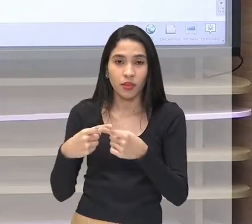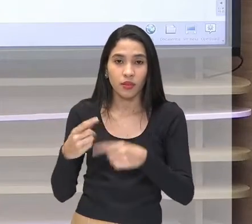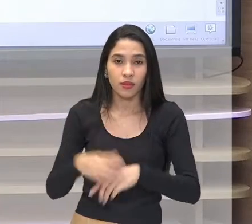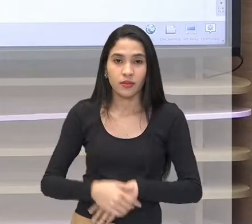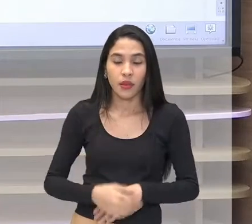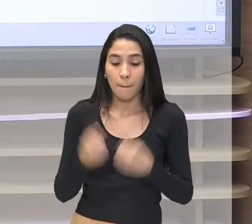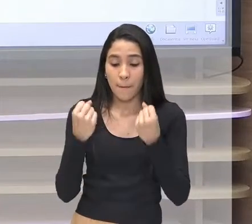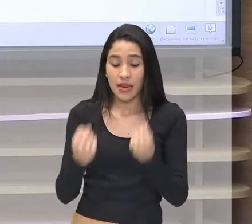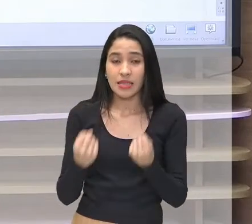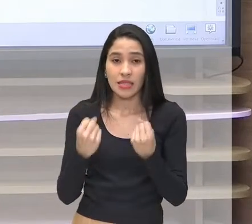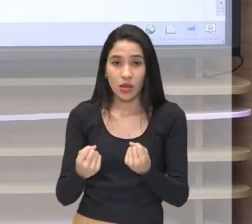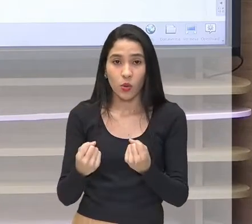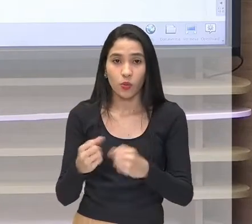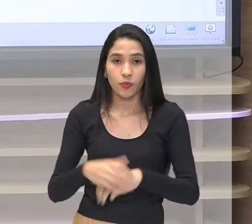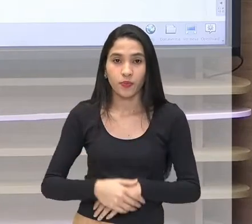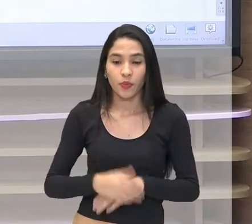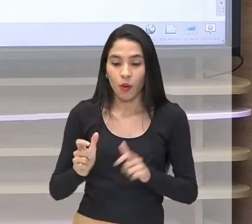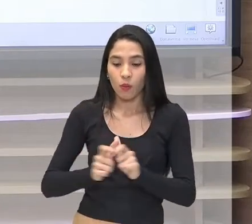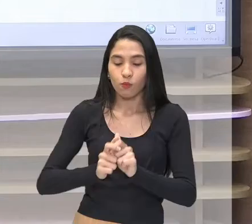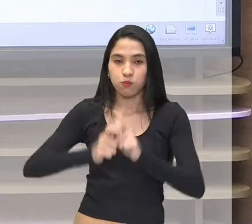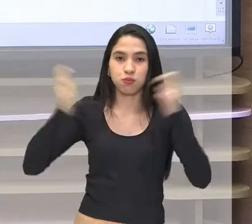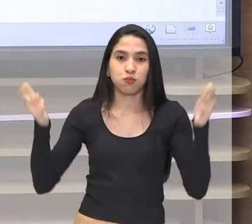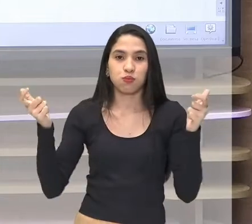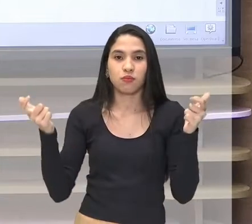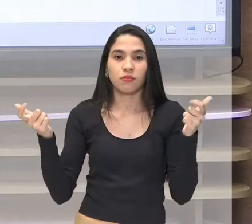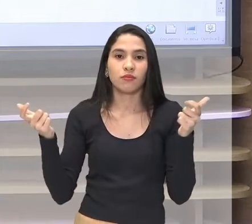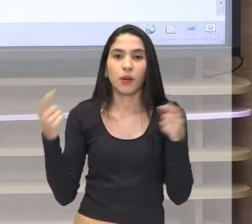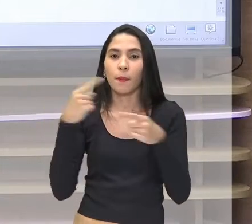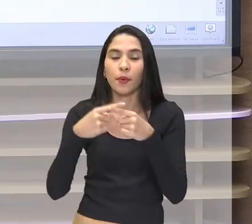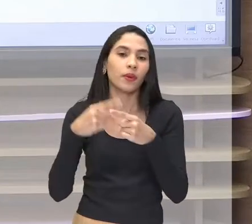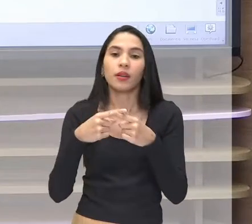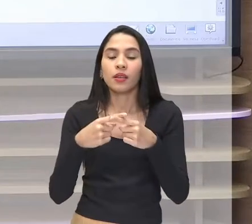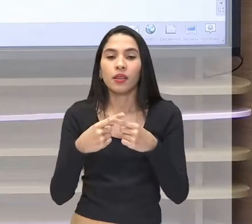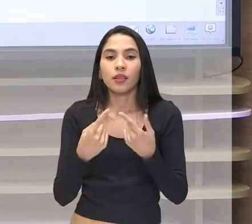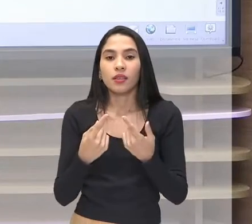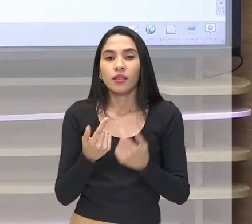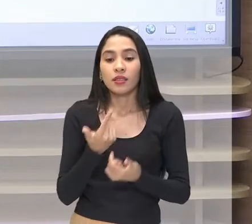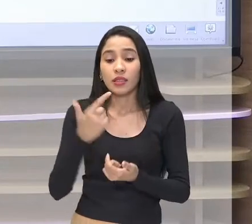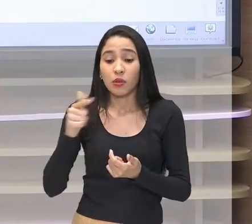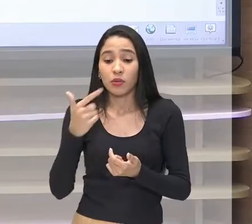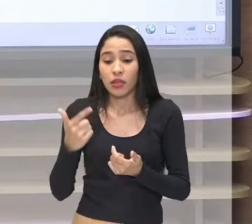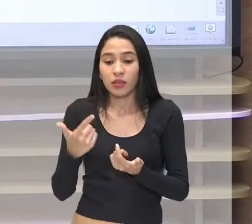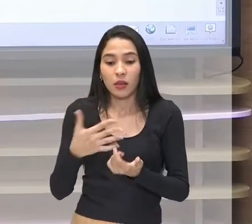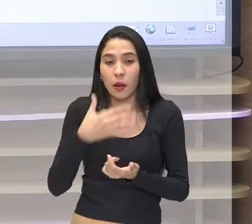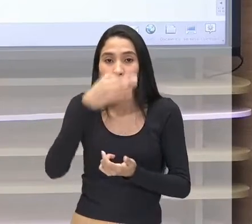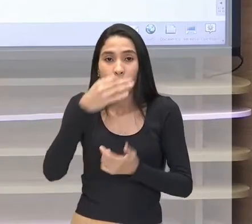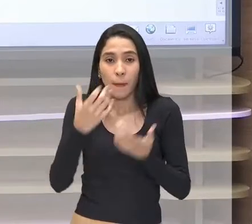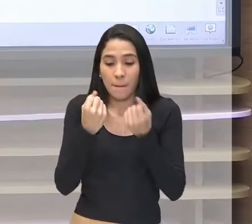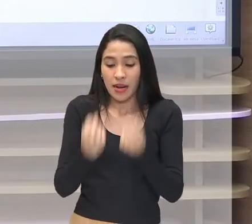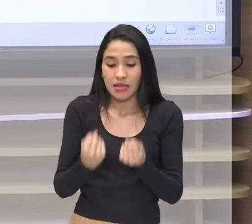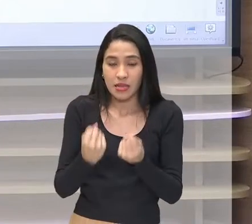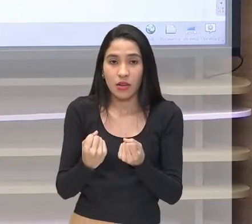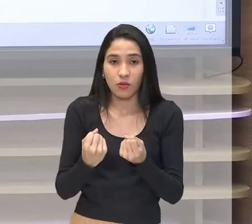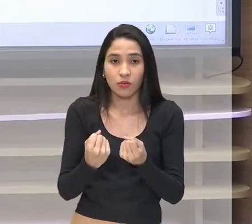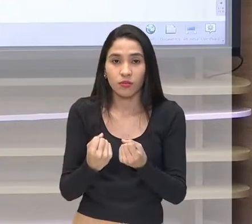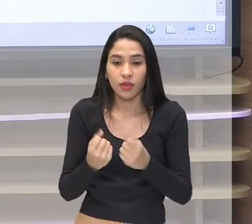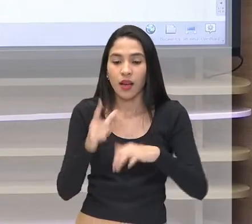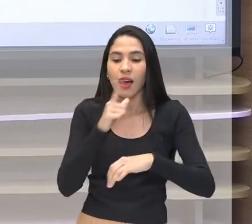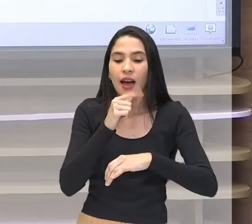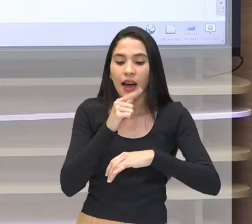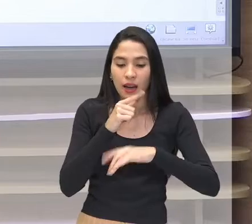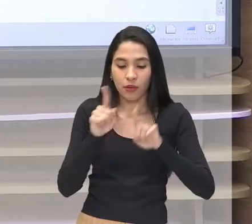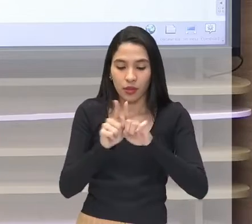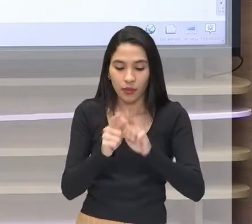da pressão. Explode. Por quê? Porque ele não aguentou a pressão, tanto da água,